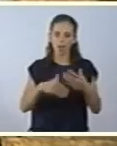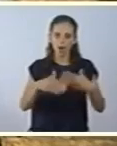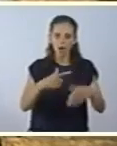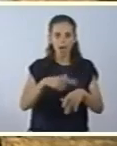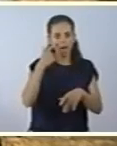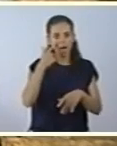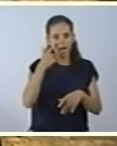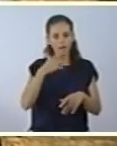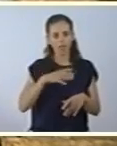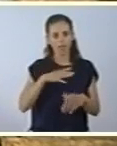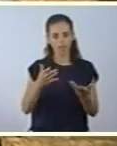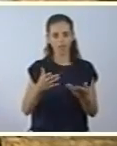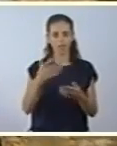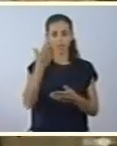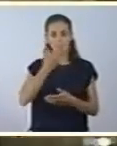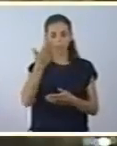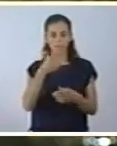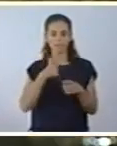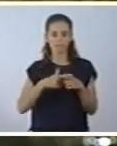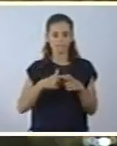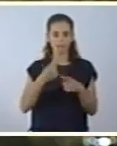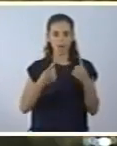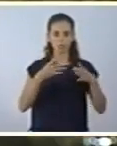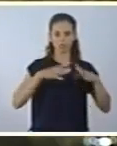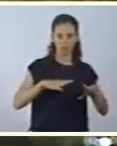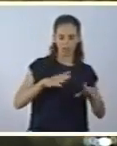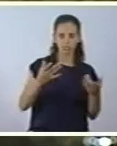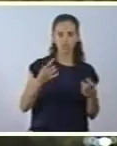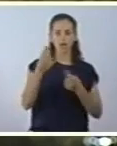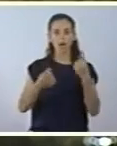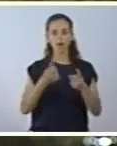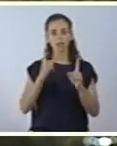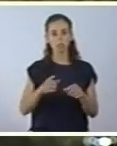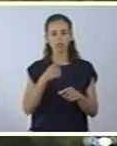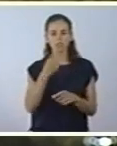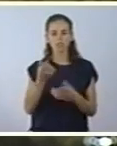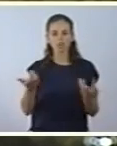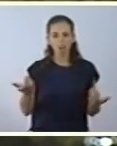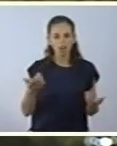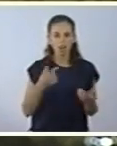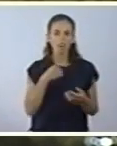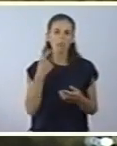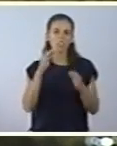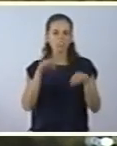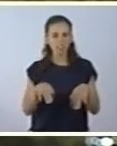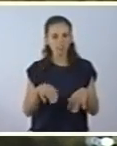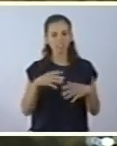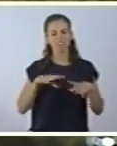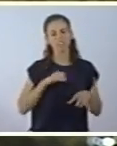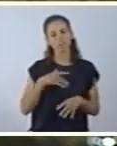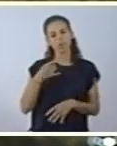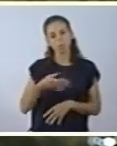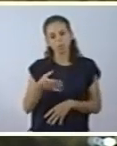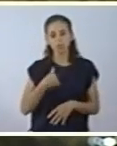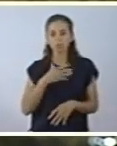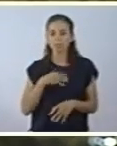É interessante que nestes dias, alguns estão de férias, alguns começam a dizer: ah, está a terminar as férias, que pena, era